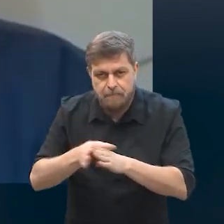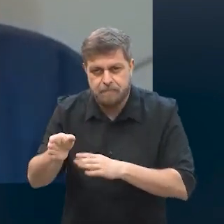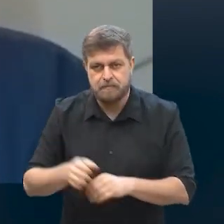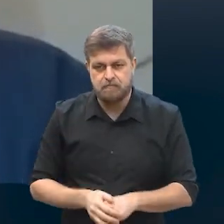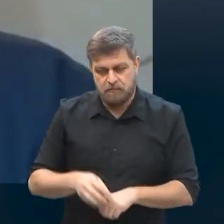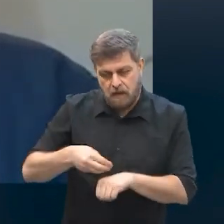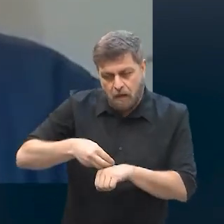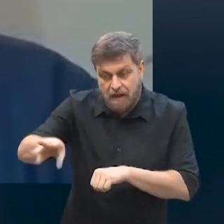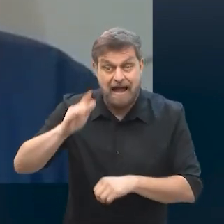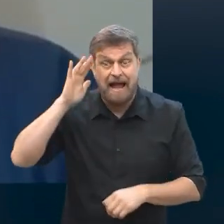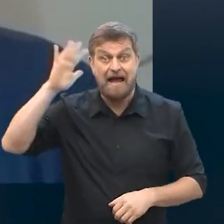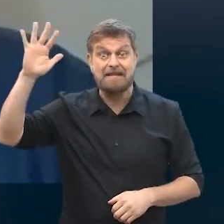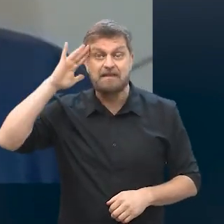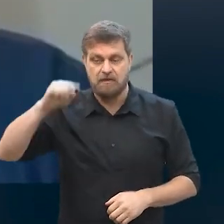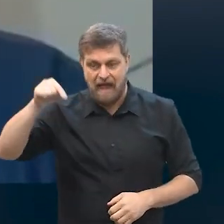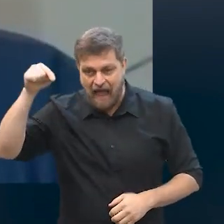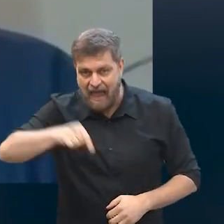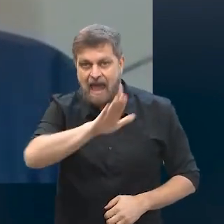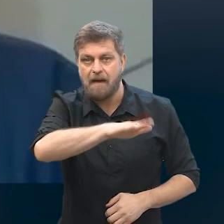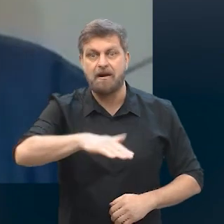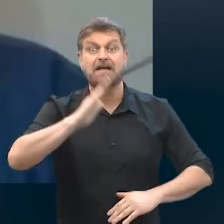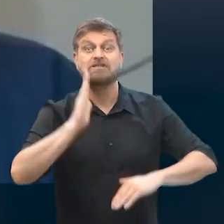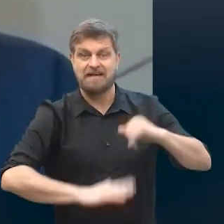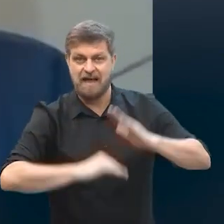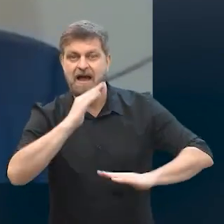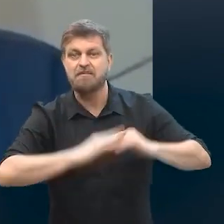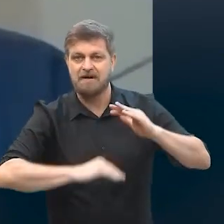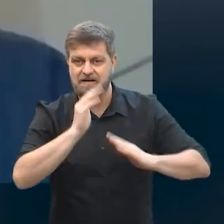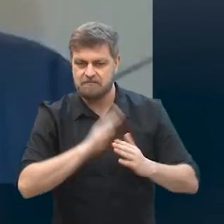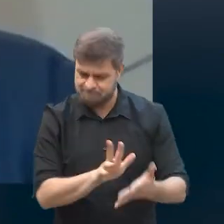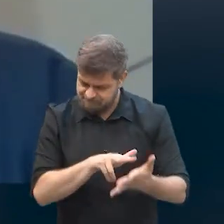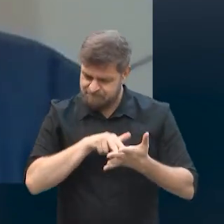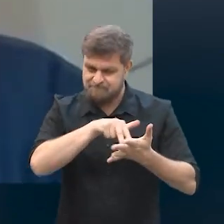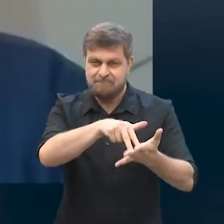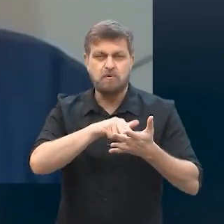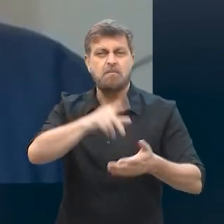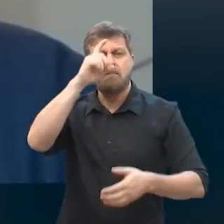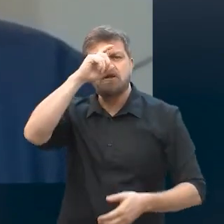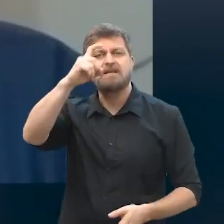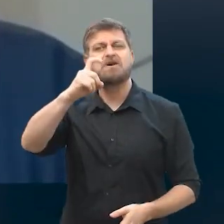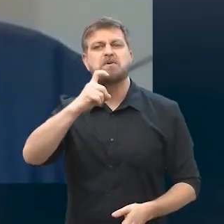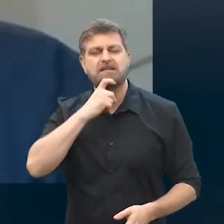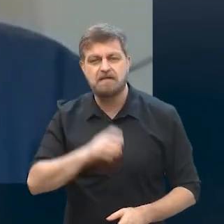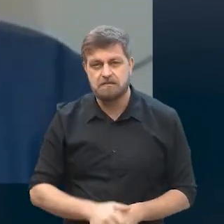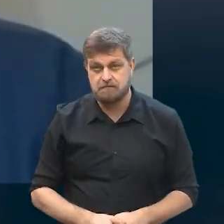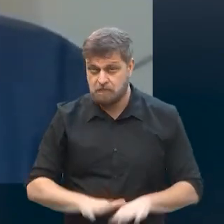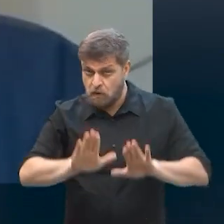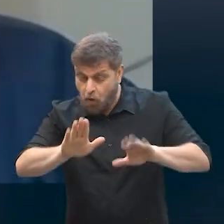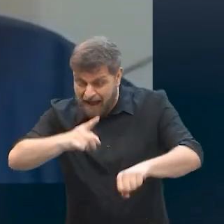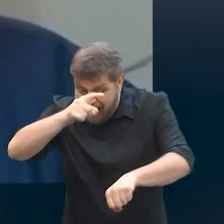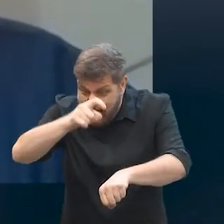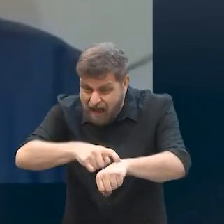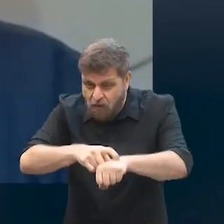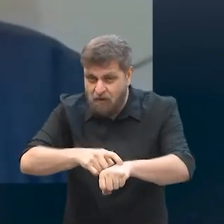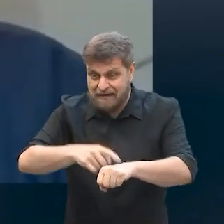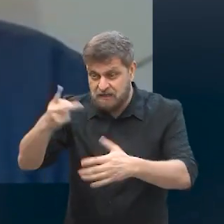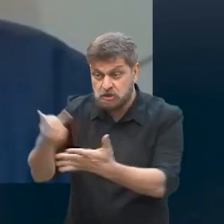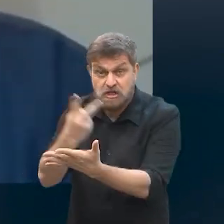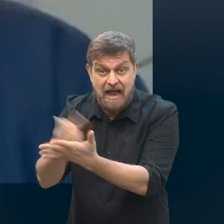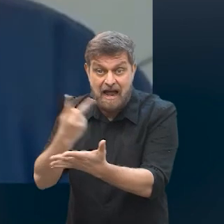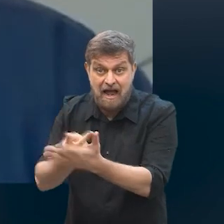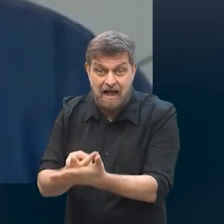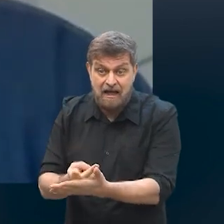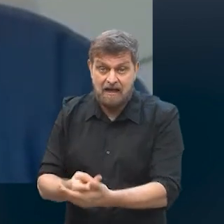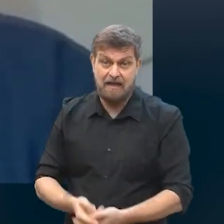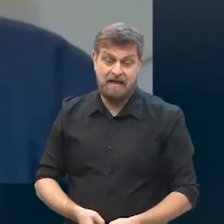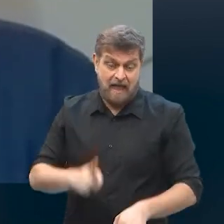passar a parte teórica, ela vai para a parte prática com muito mais tranquilidade. E olha, a hora certa de errar